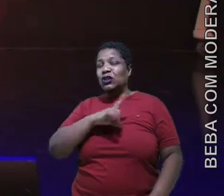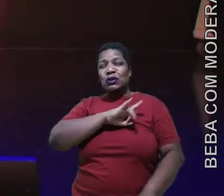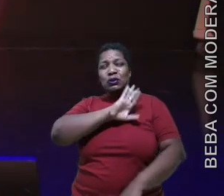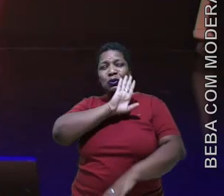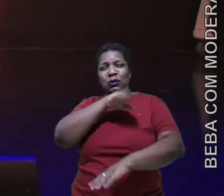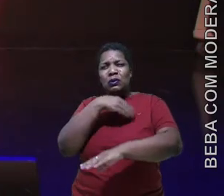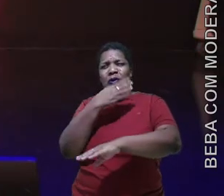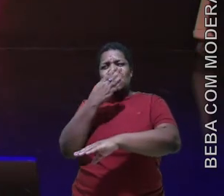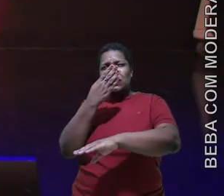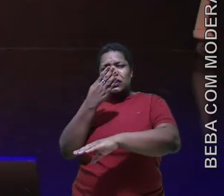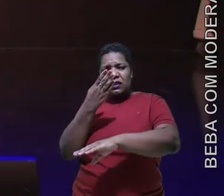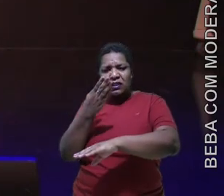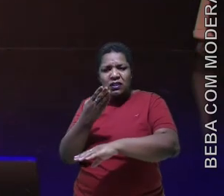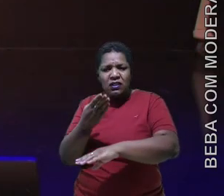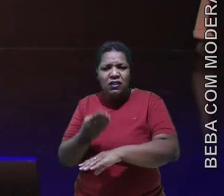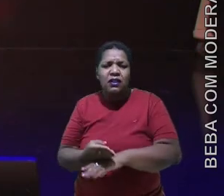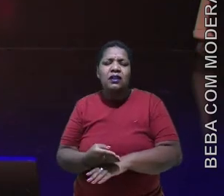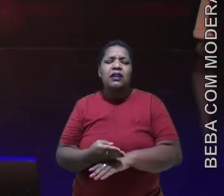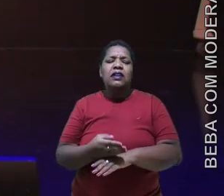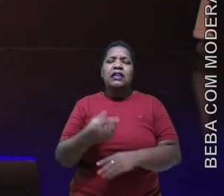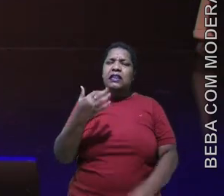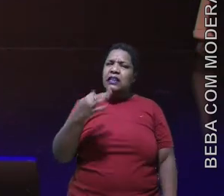adulto melhor